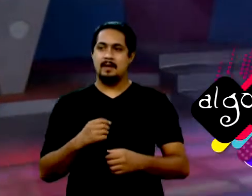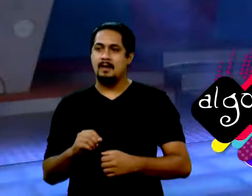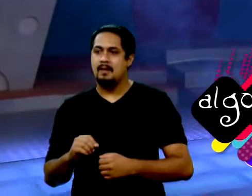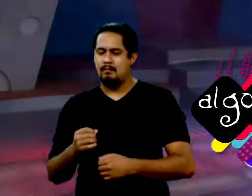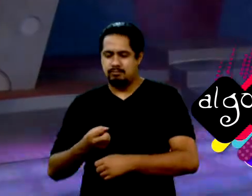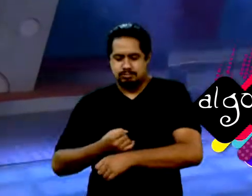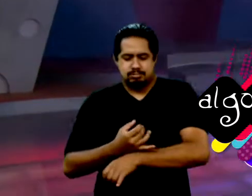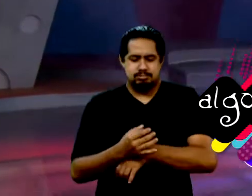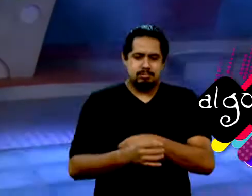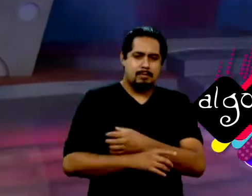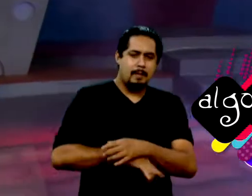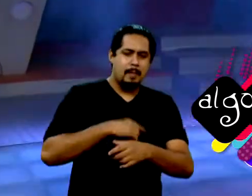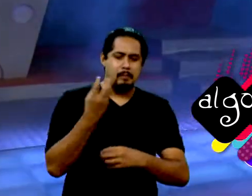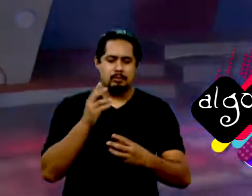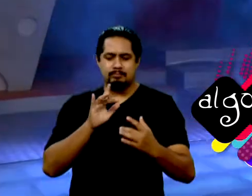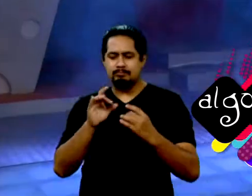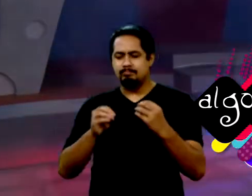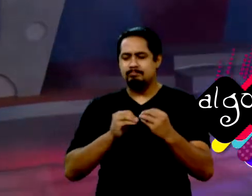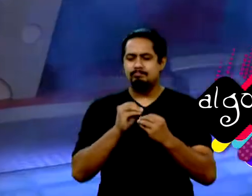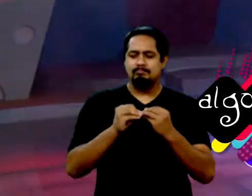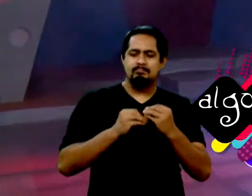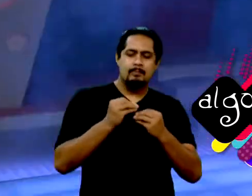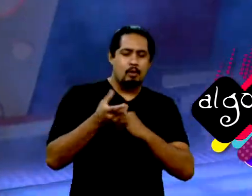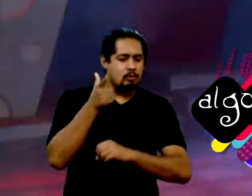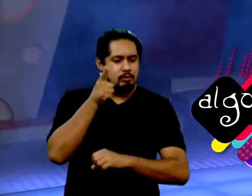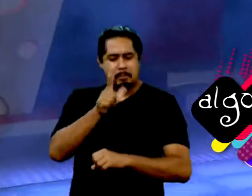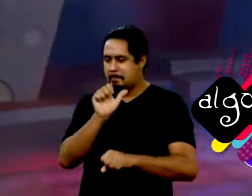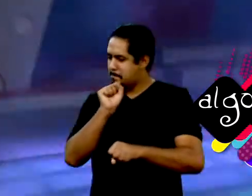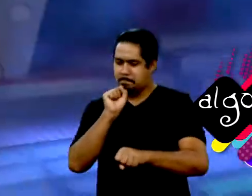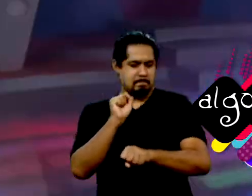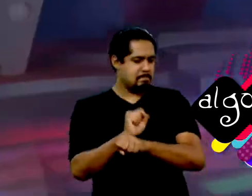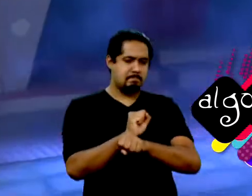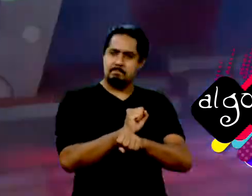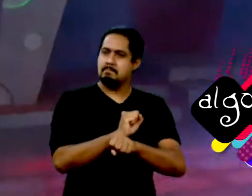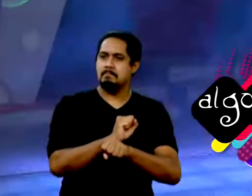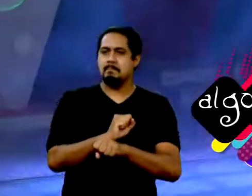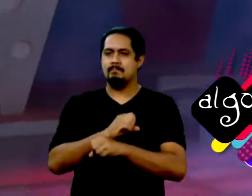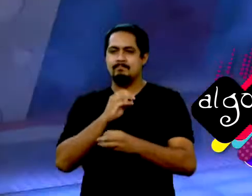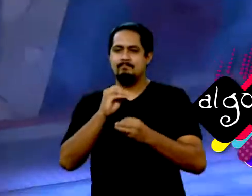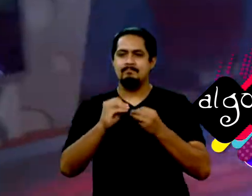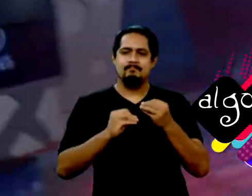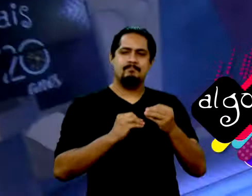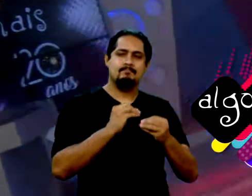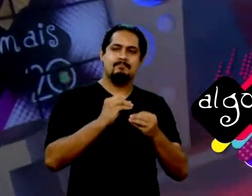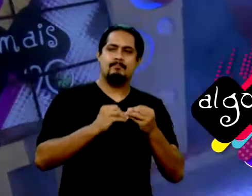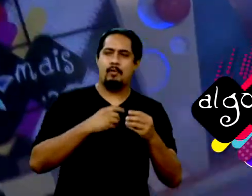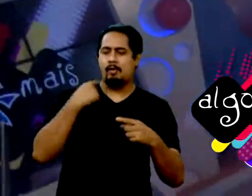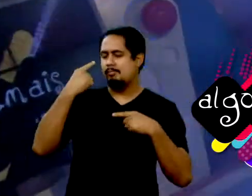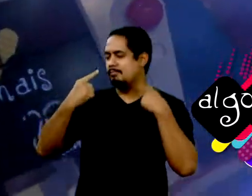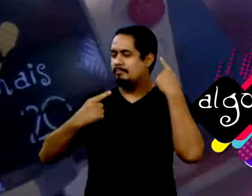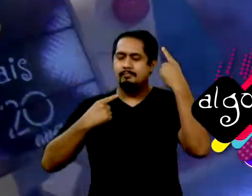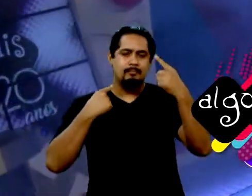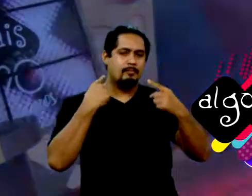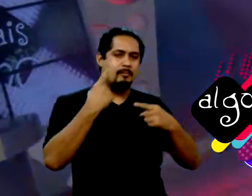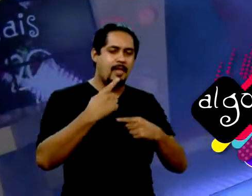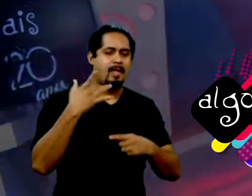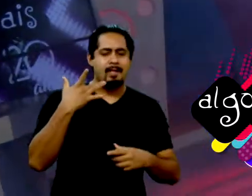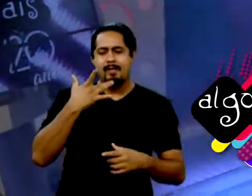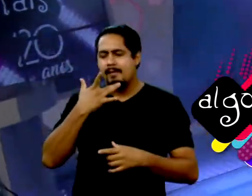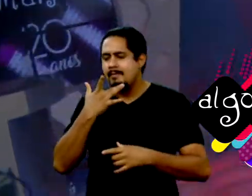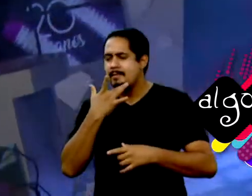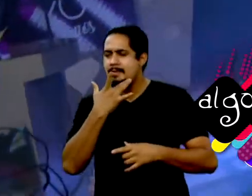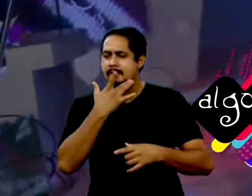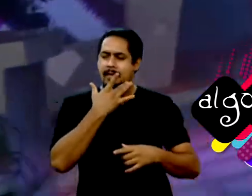arrepiar. Depois que eu beijei ela, eu não consegui parar. Beijei na boca dela e eu fiquei doidão. Gata era gostosa,